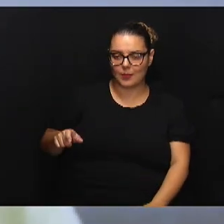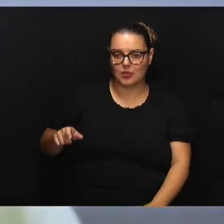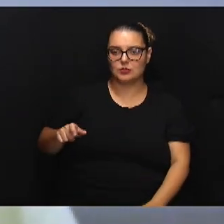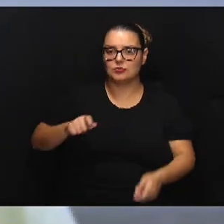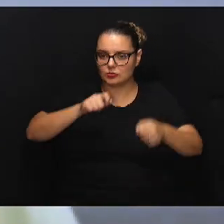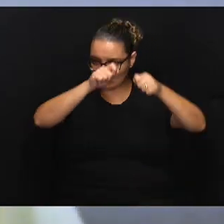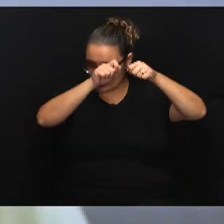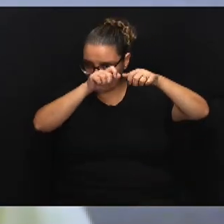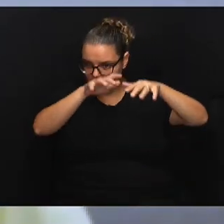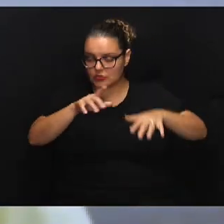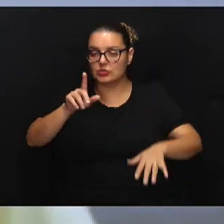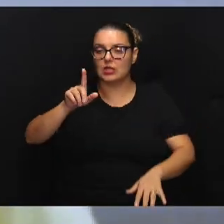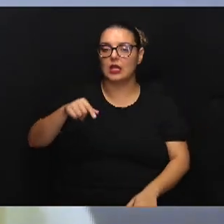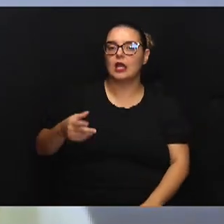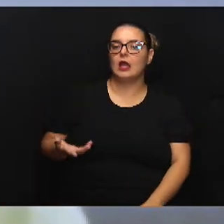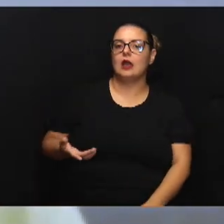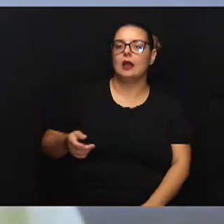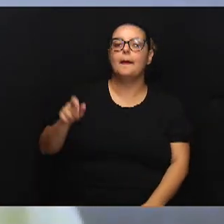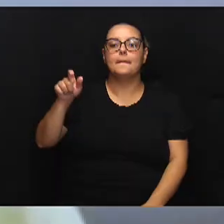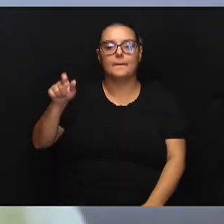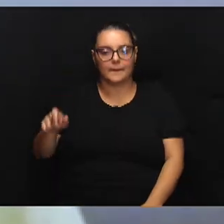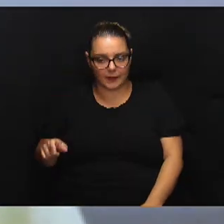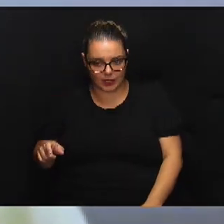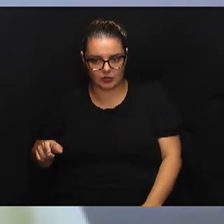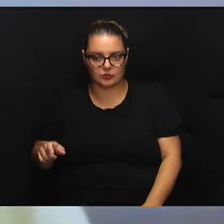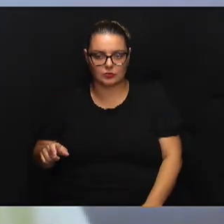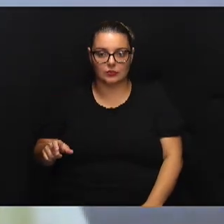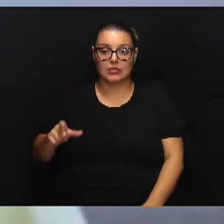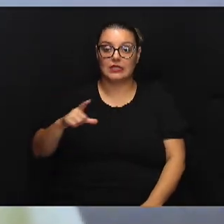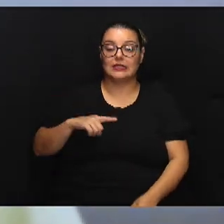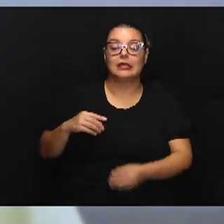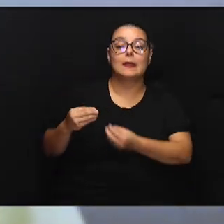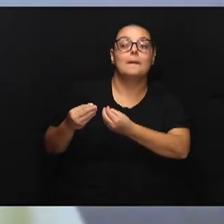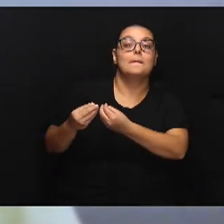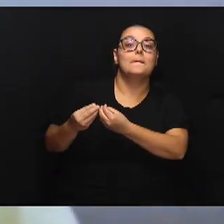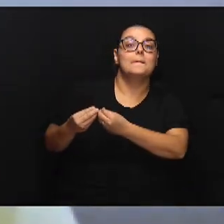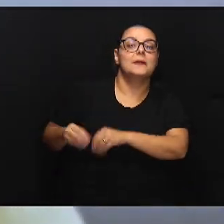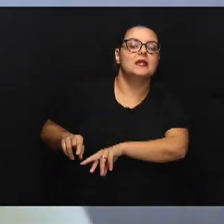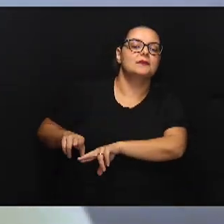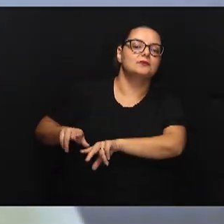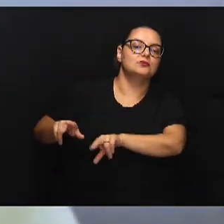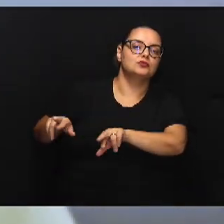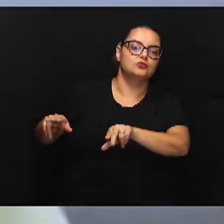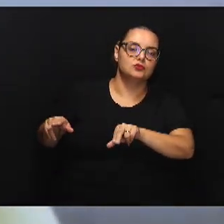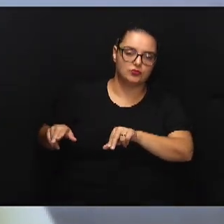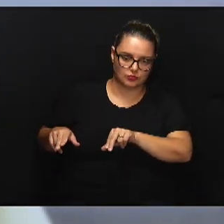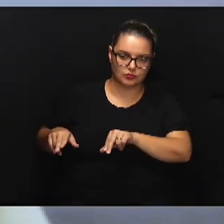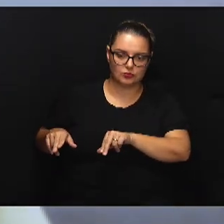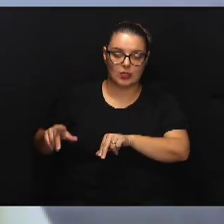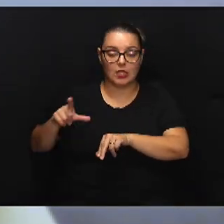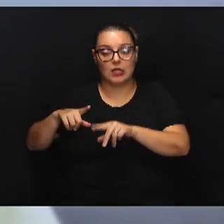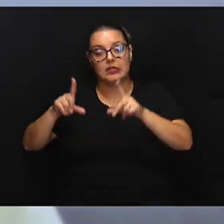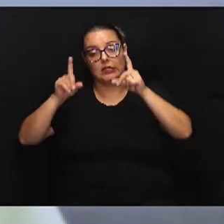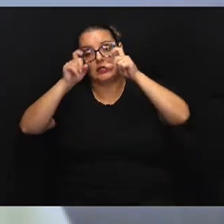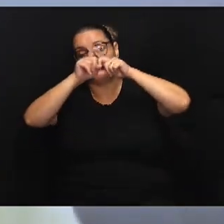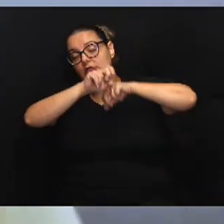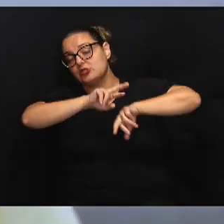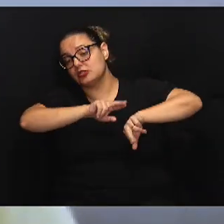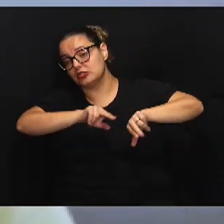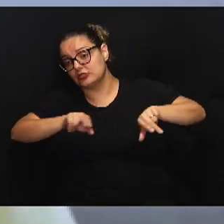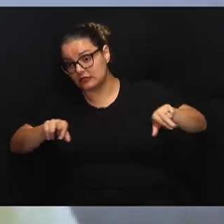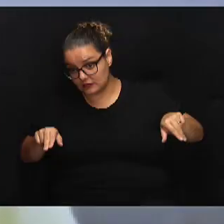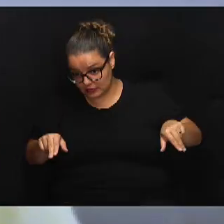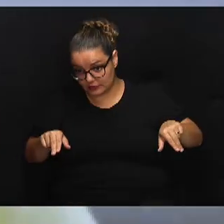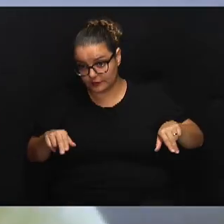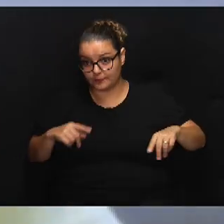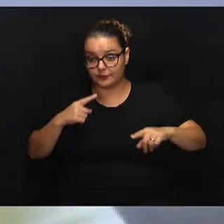autista, ela é aquela pessoa que tem prejuízos, que tem dificuldade, porque